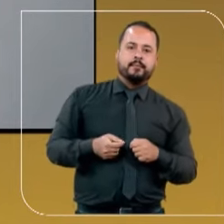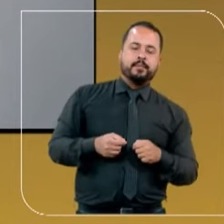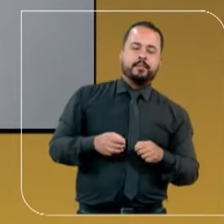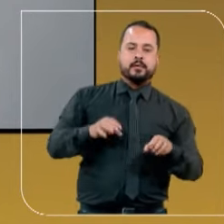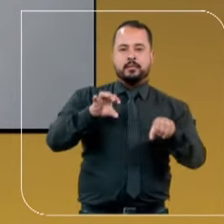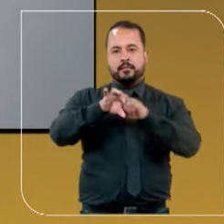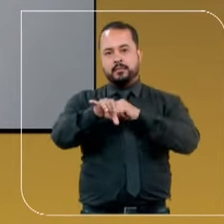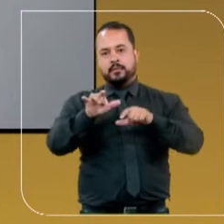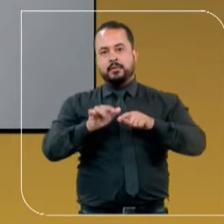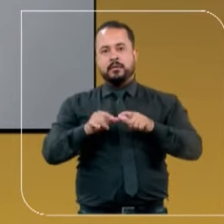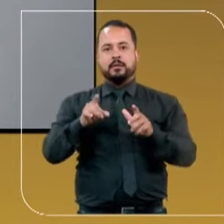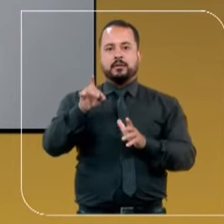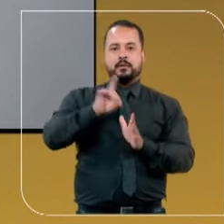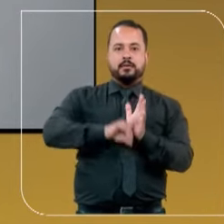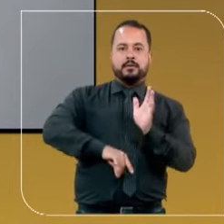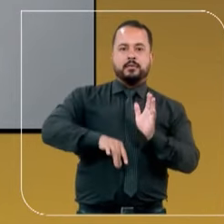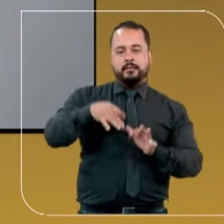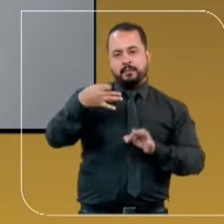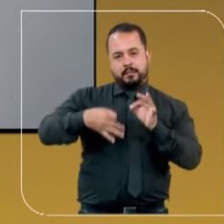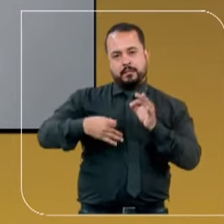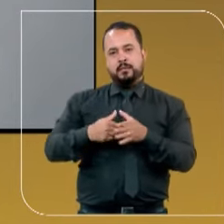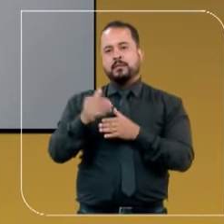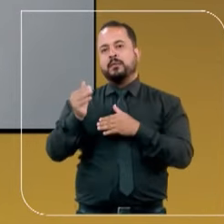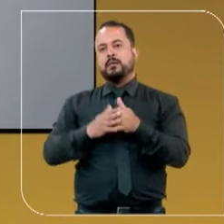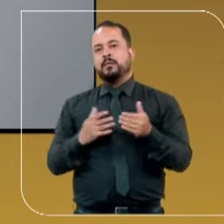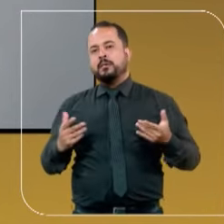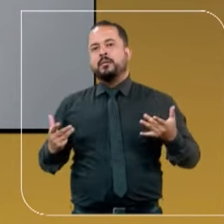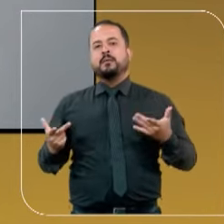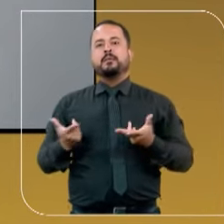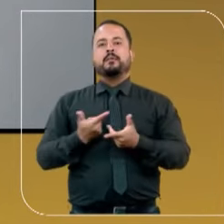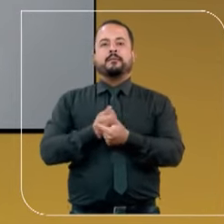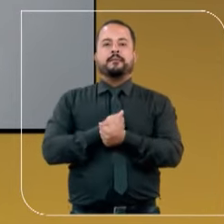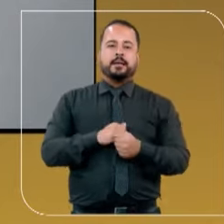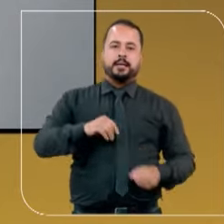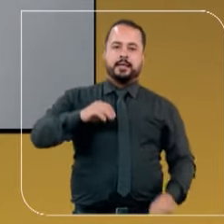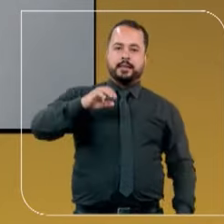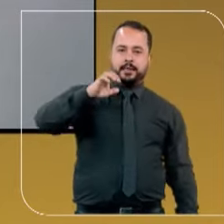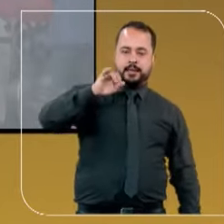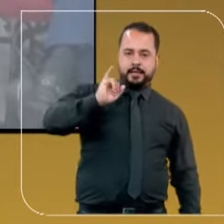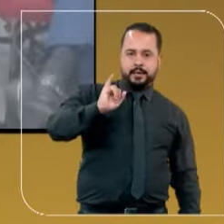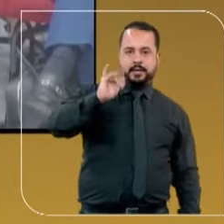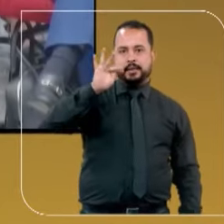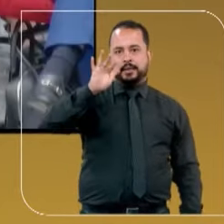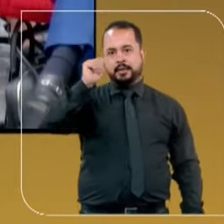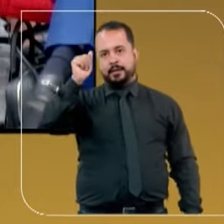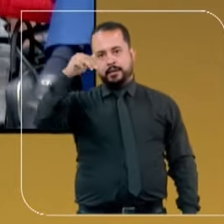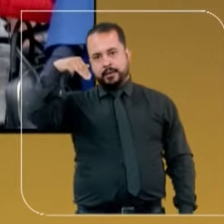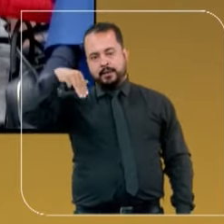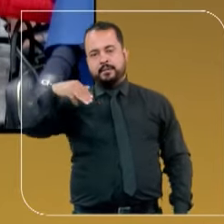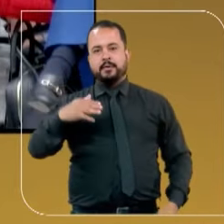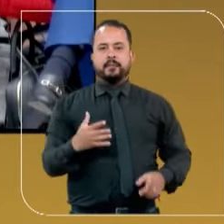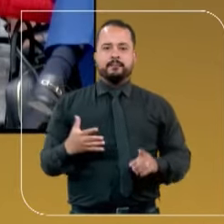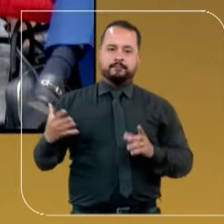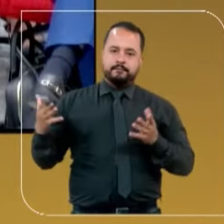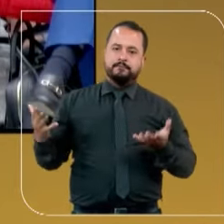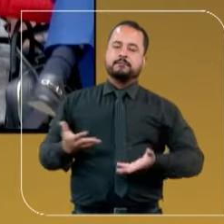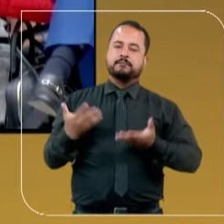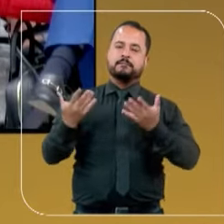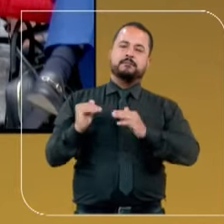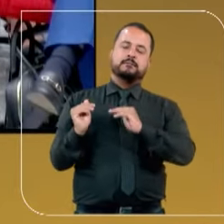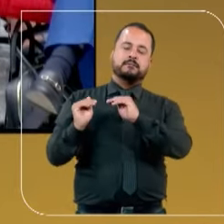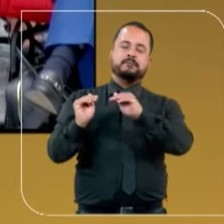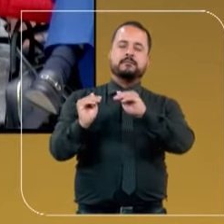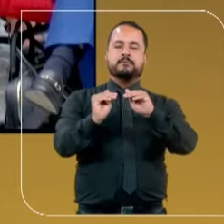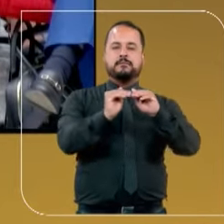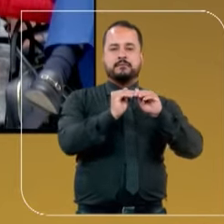formação dos nossos juízes. Daí a importância da INFAM, cuja missão é promover, regulamentar